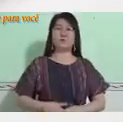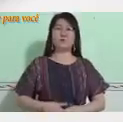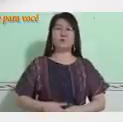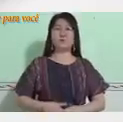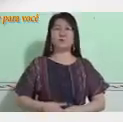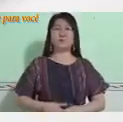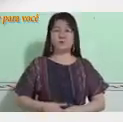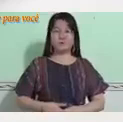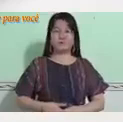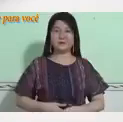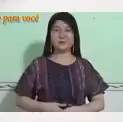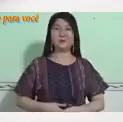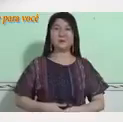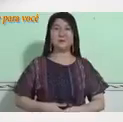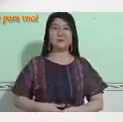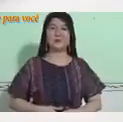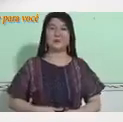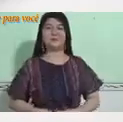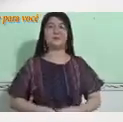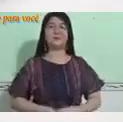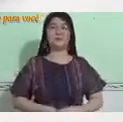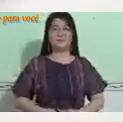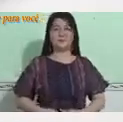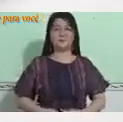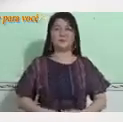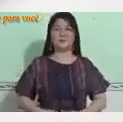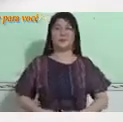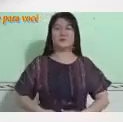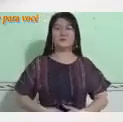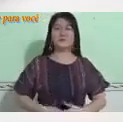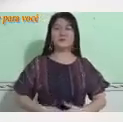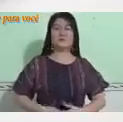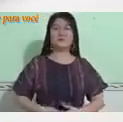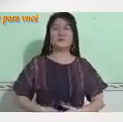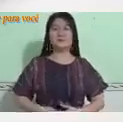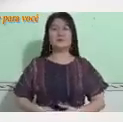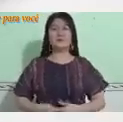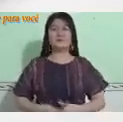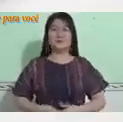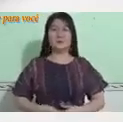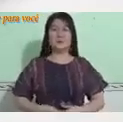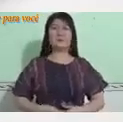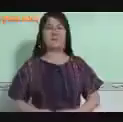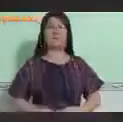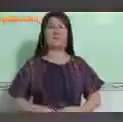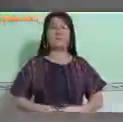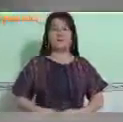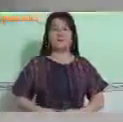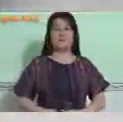diminuir os vasos sanguíneos, descongestionar a área e clareá-la.